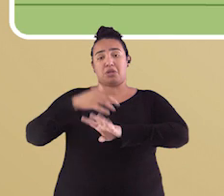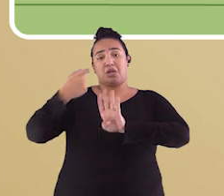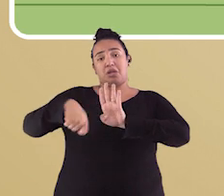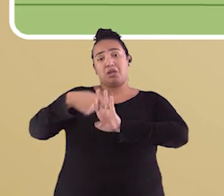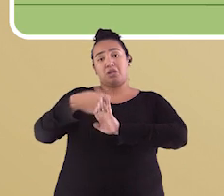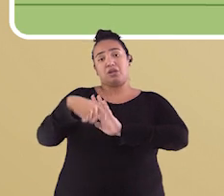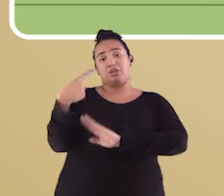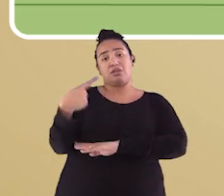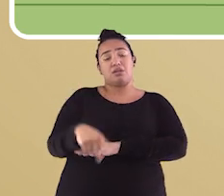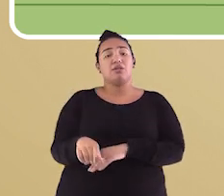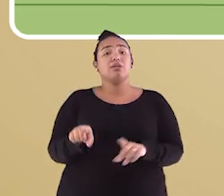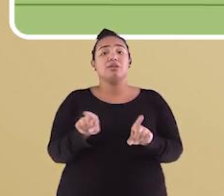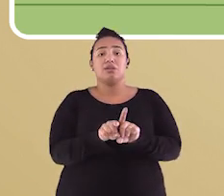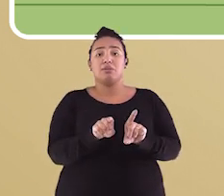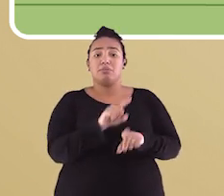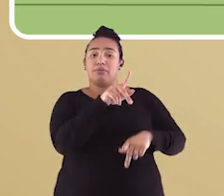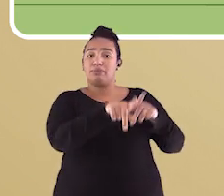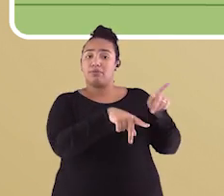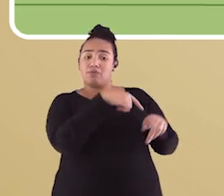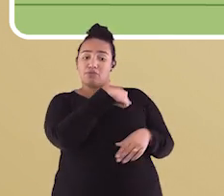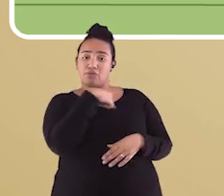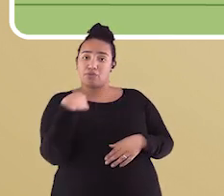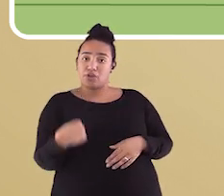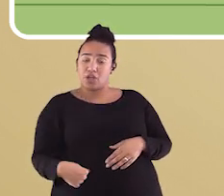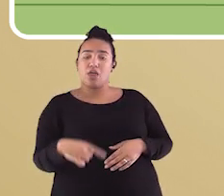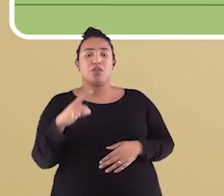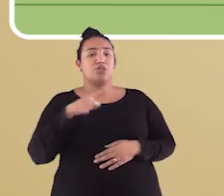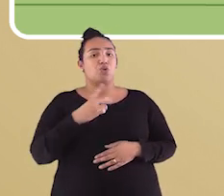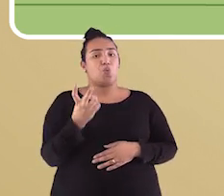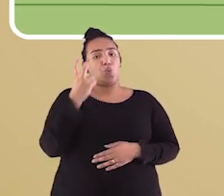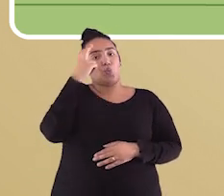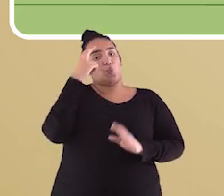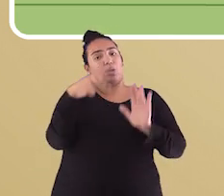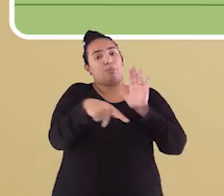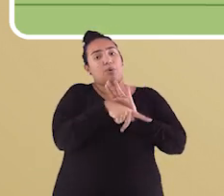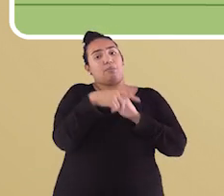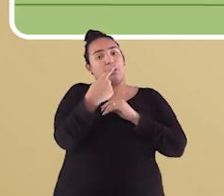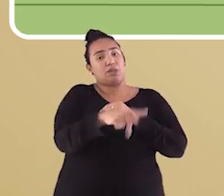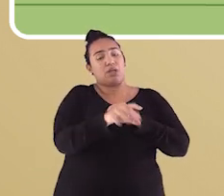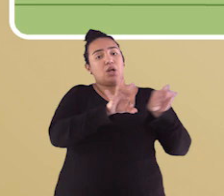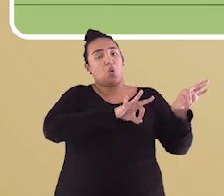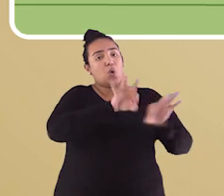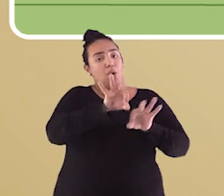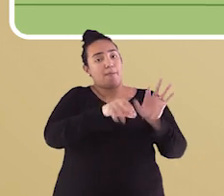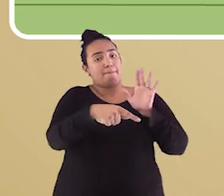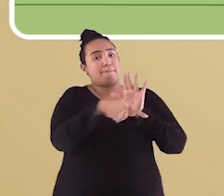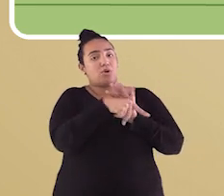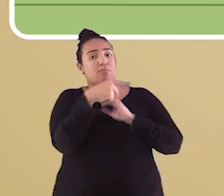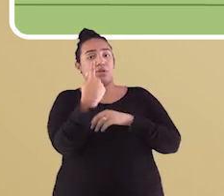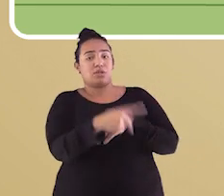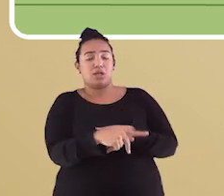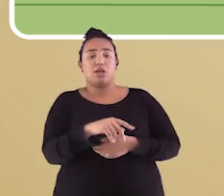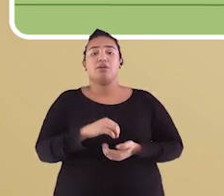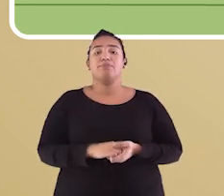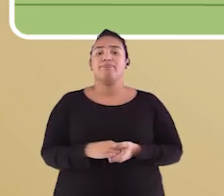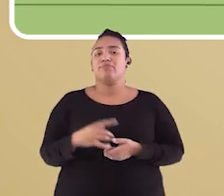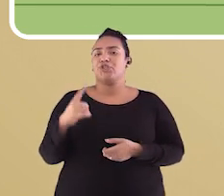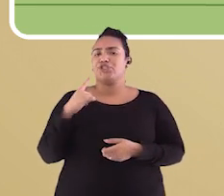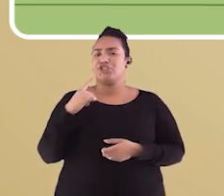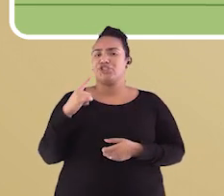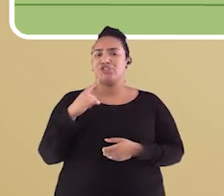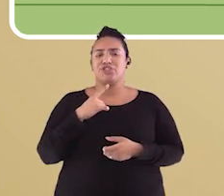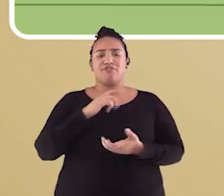povos chineses tinham sua própria cultura e organização social. Haviam diferentes mundos para